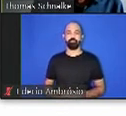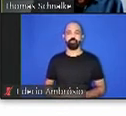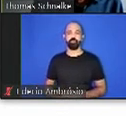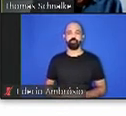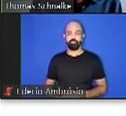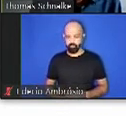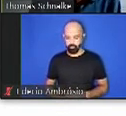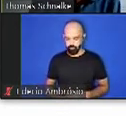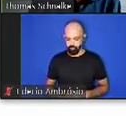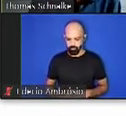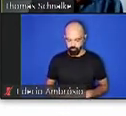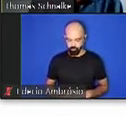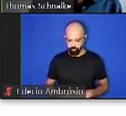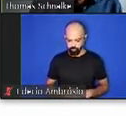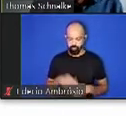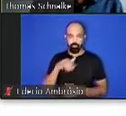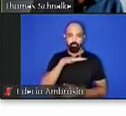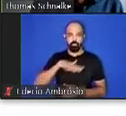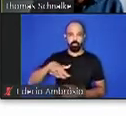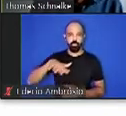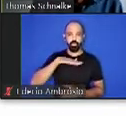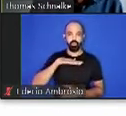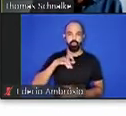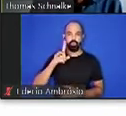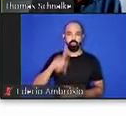que é conhecida